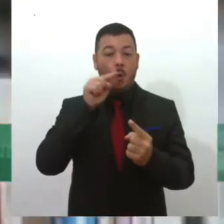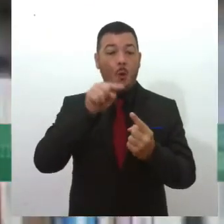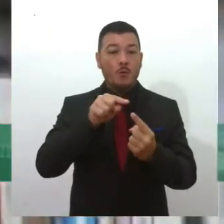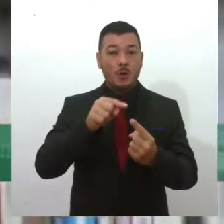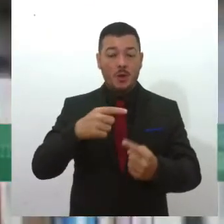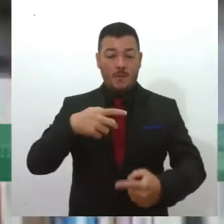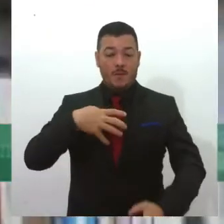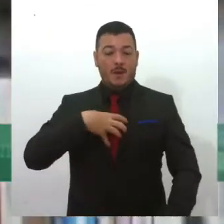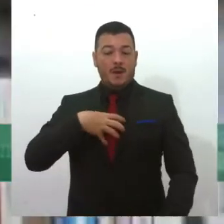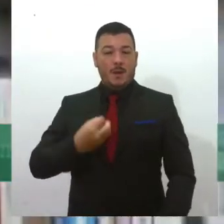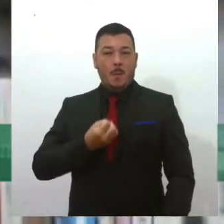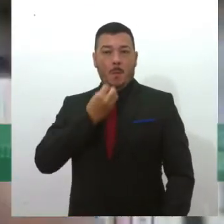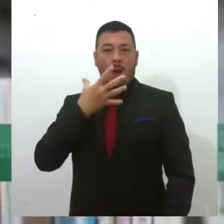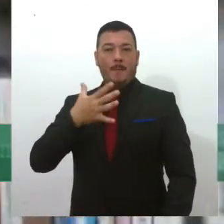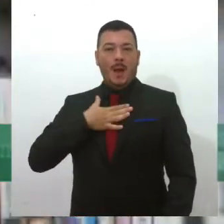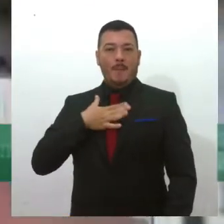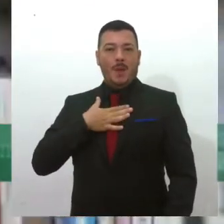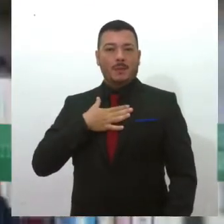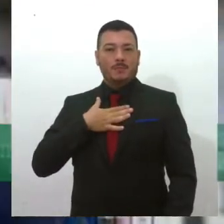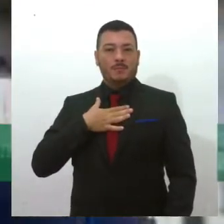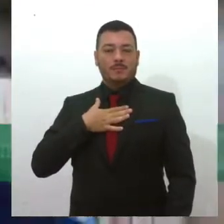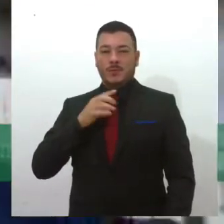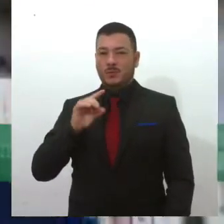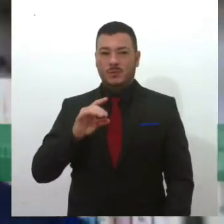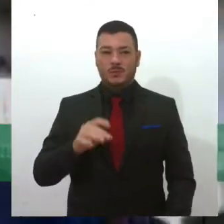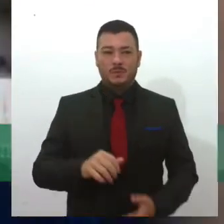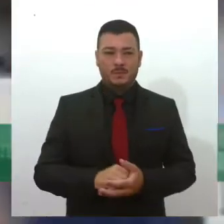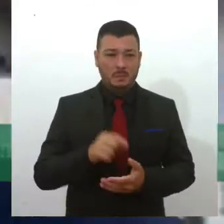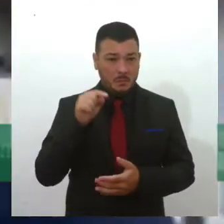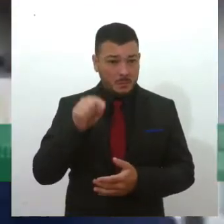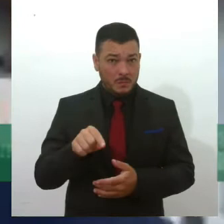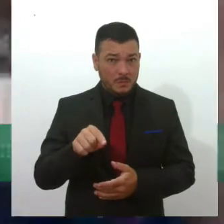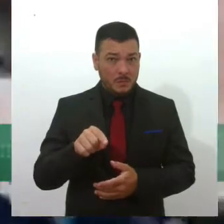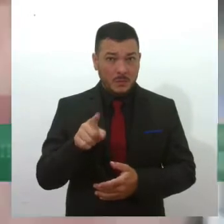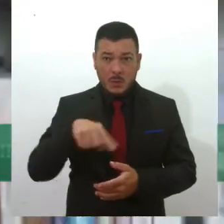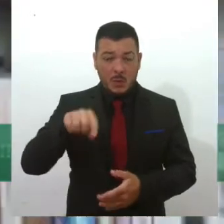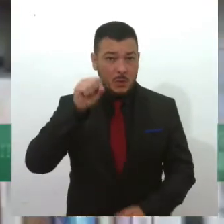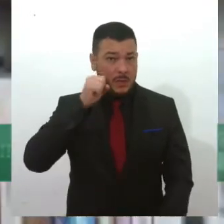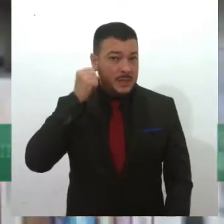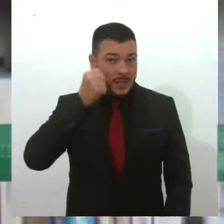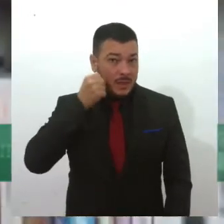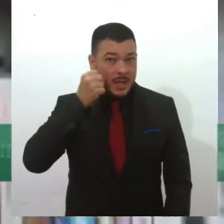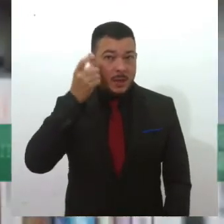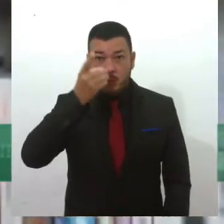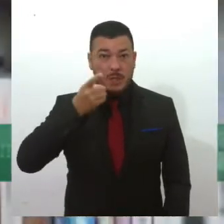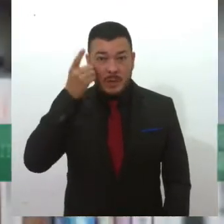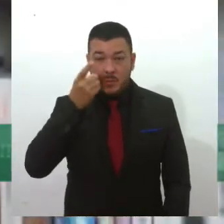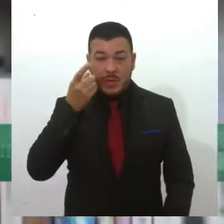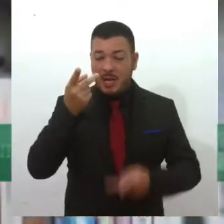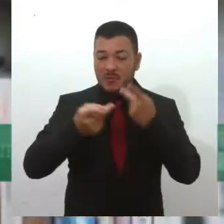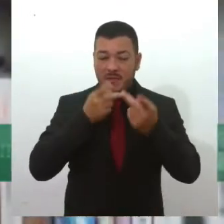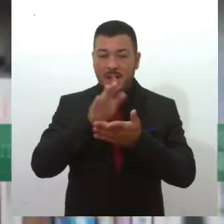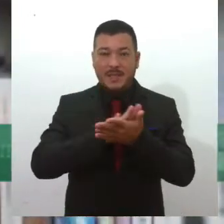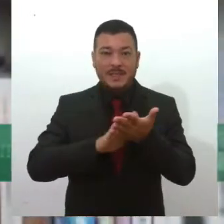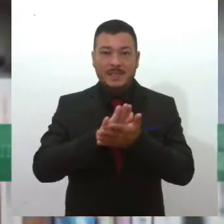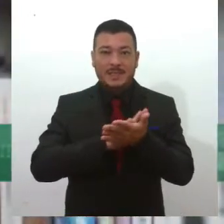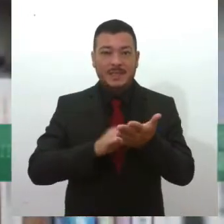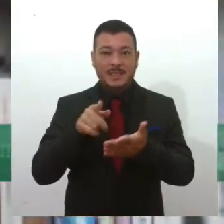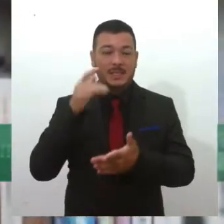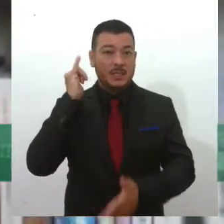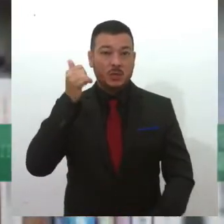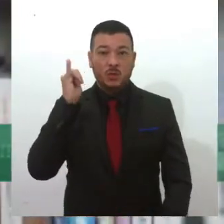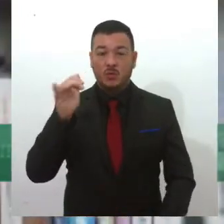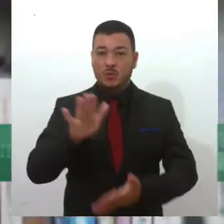alto benefício. Disso eu não ouvi nenhum senador e nenhum deputado falar nos seus